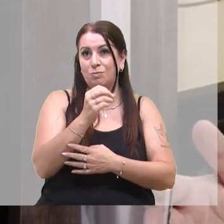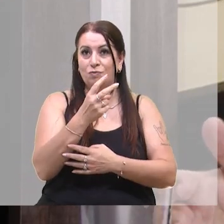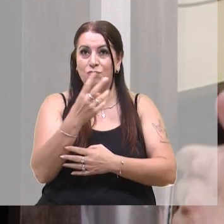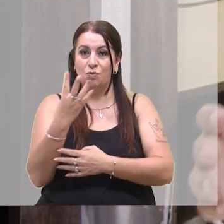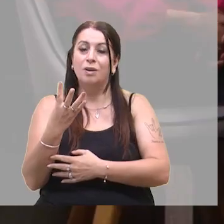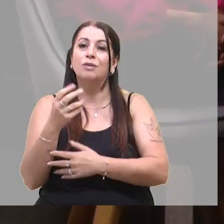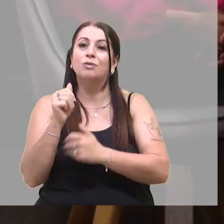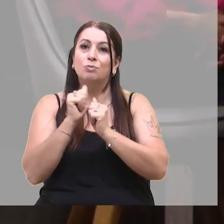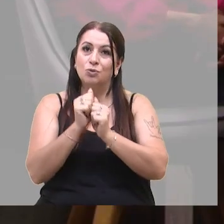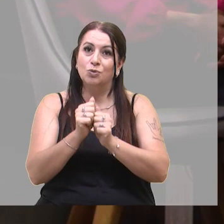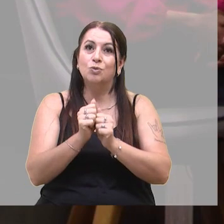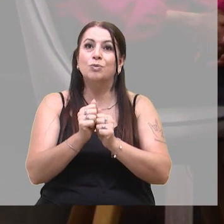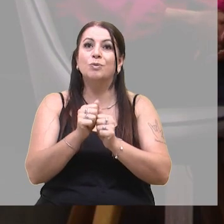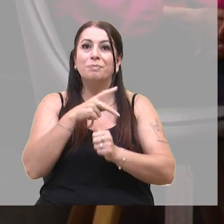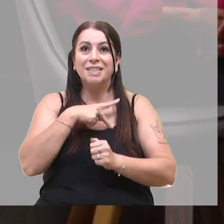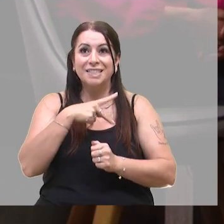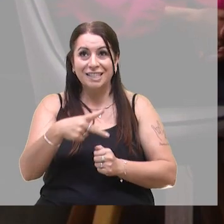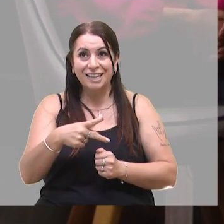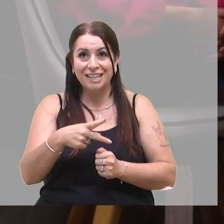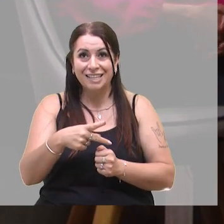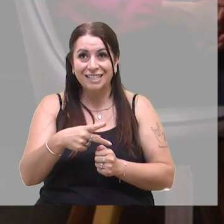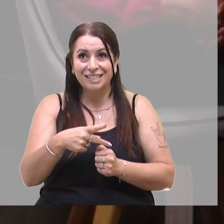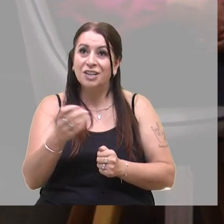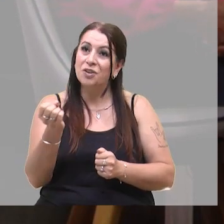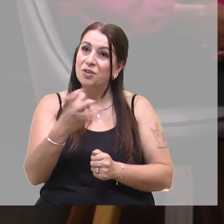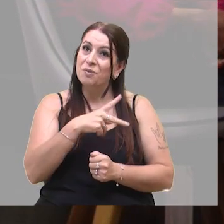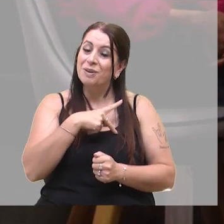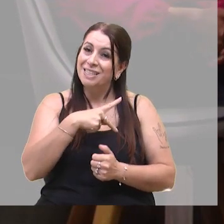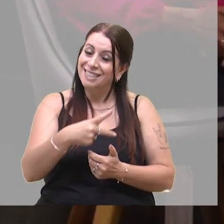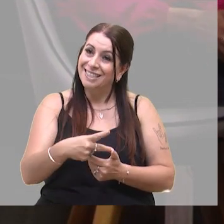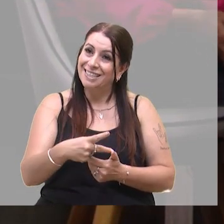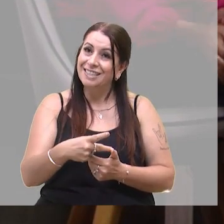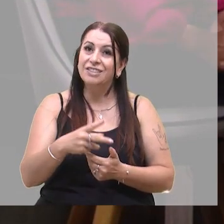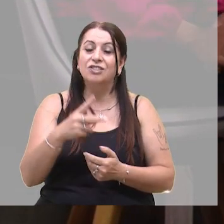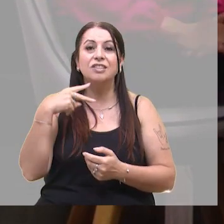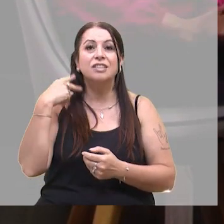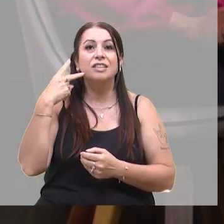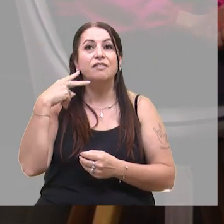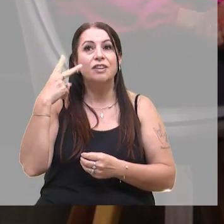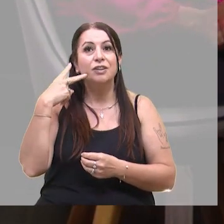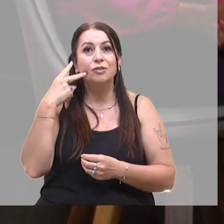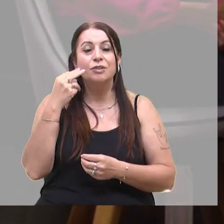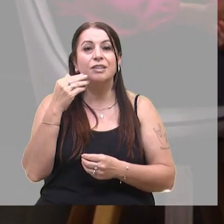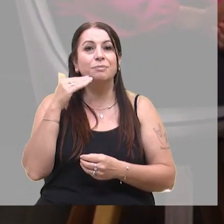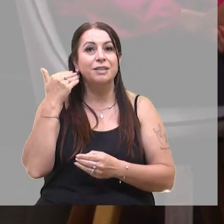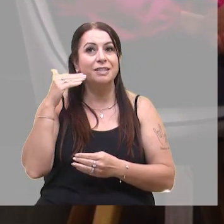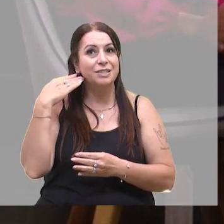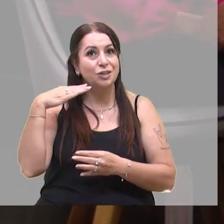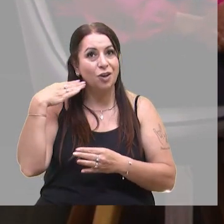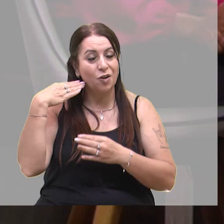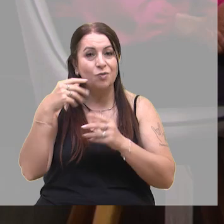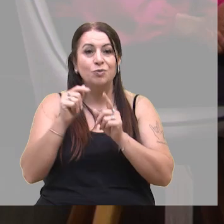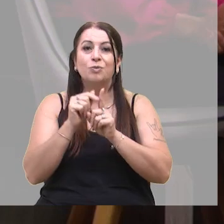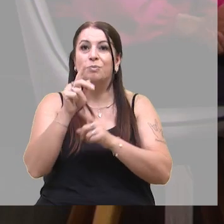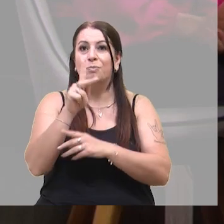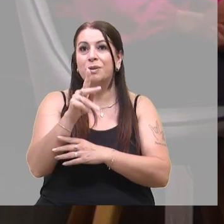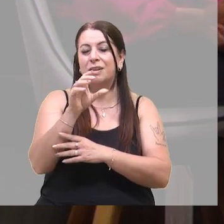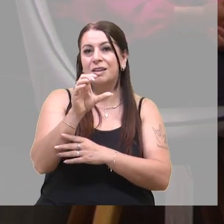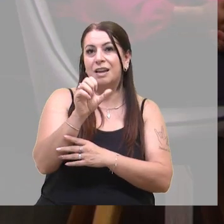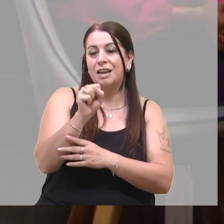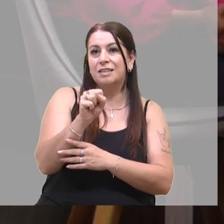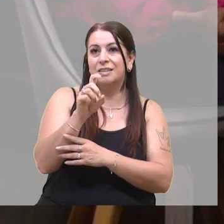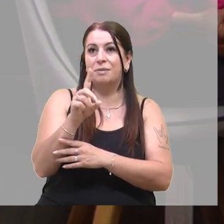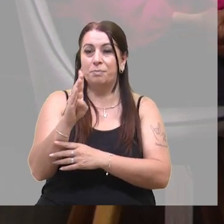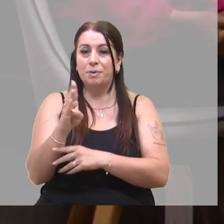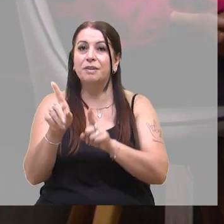estamos aqui com a presidente, nossa nova presidente, vereadora Marisol Santos, do PSDB, uma honra tê-la conosco aqui